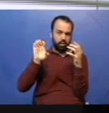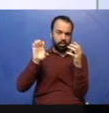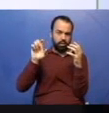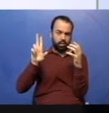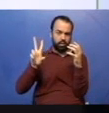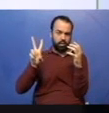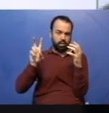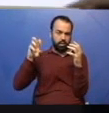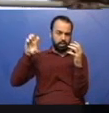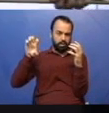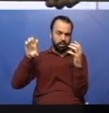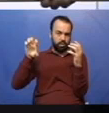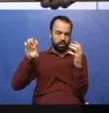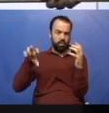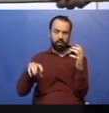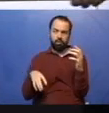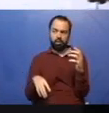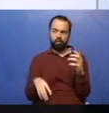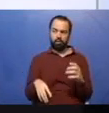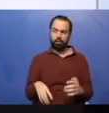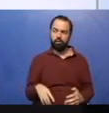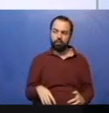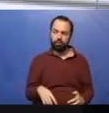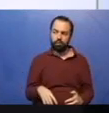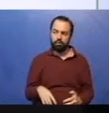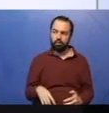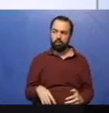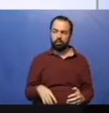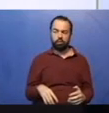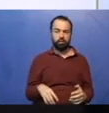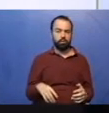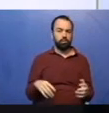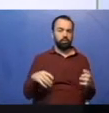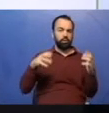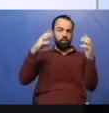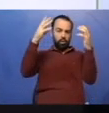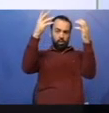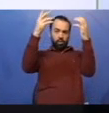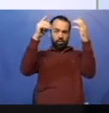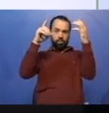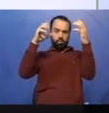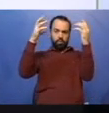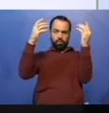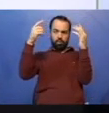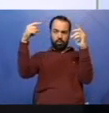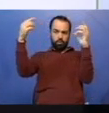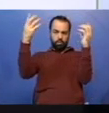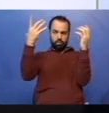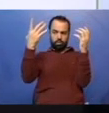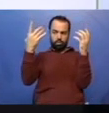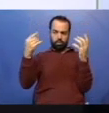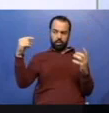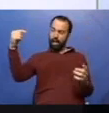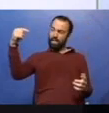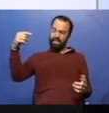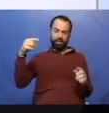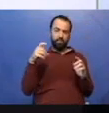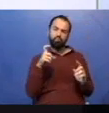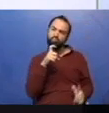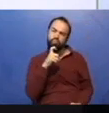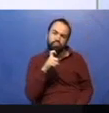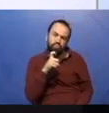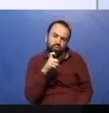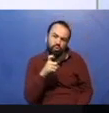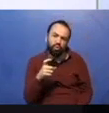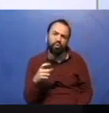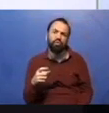vira, que transforma, né? Se durante o caminho até o solo a temperatura estiver muito baixa, se durante esse